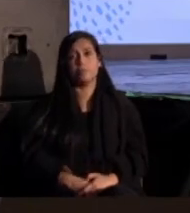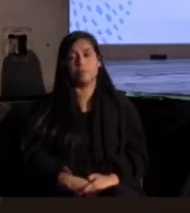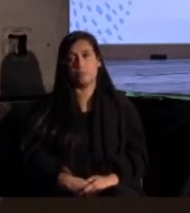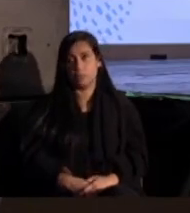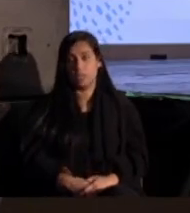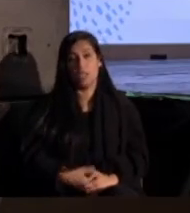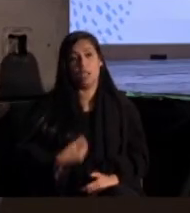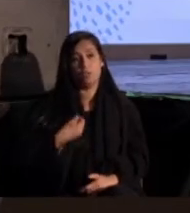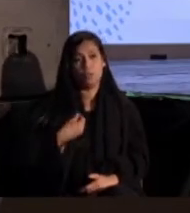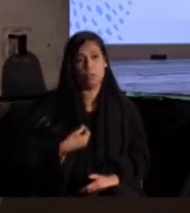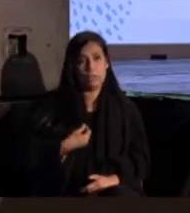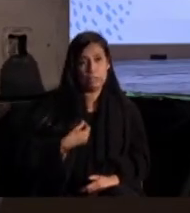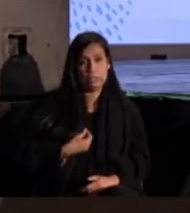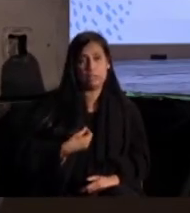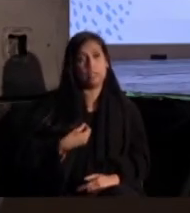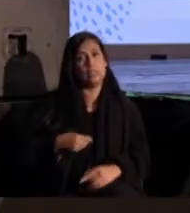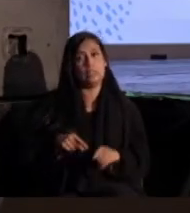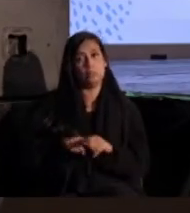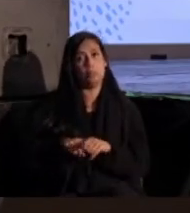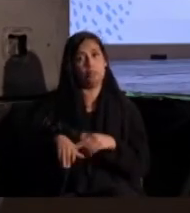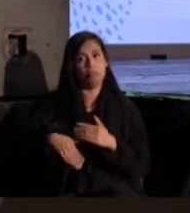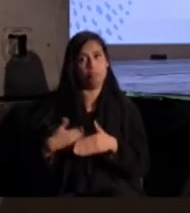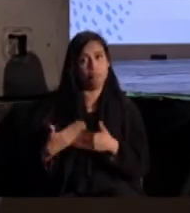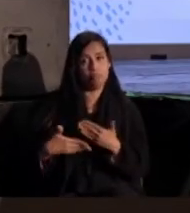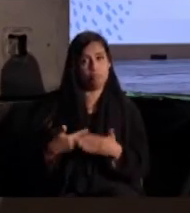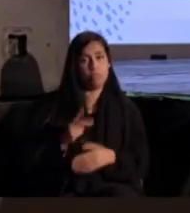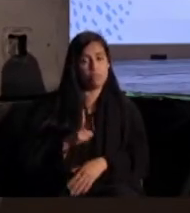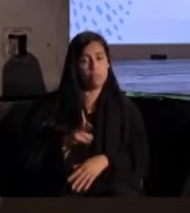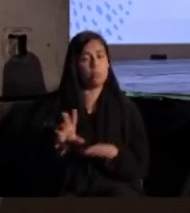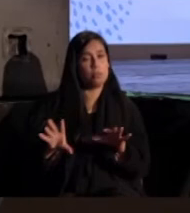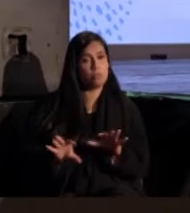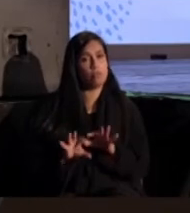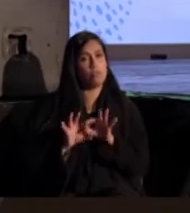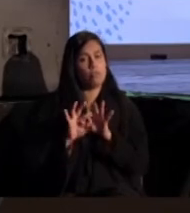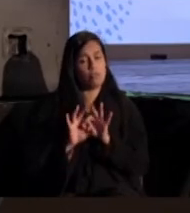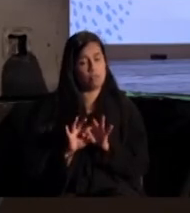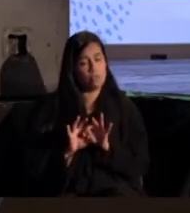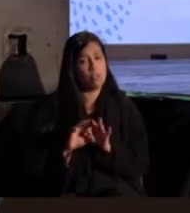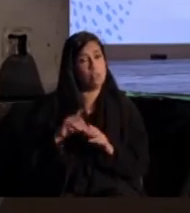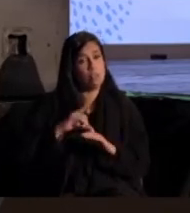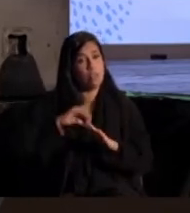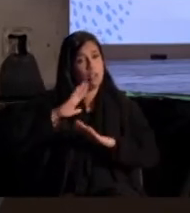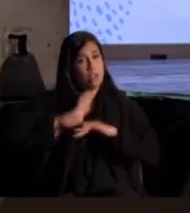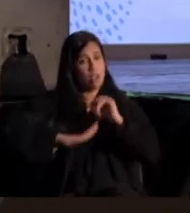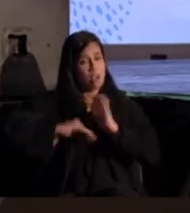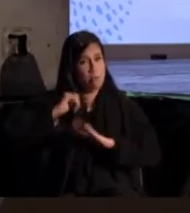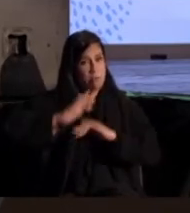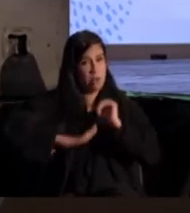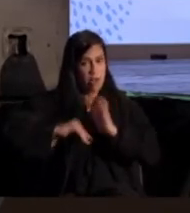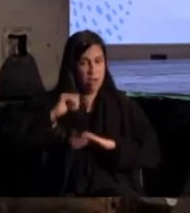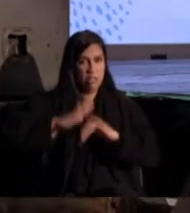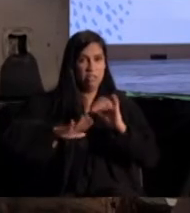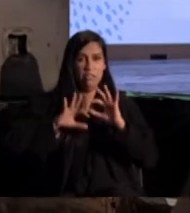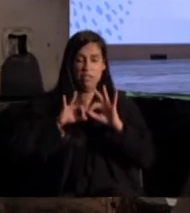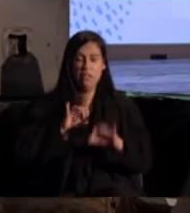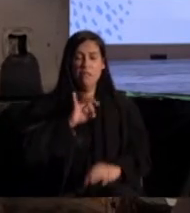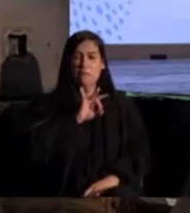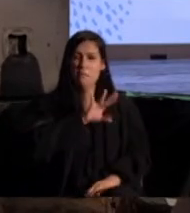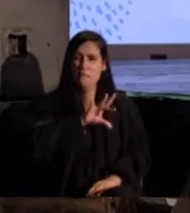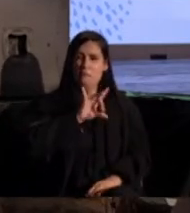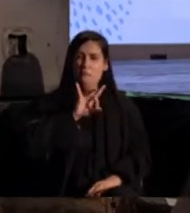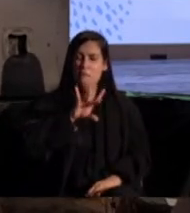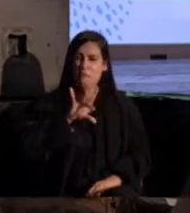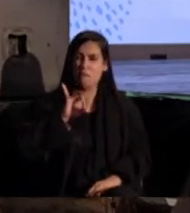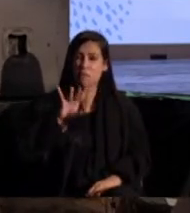uma vida, elas estão vinculadas tanto a um exercício, tem um exercício de cada um,